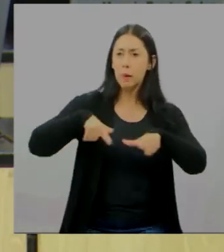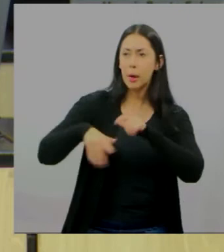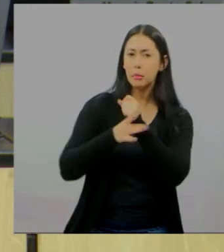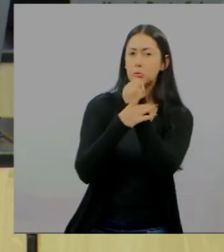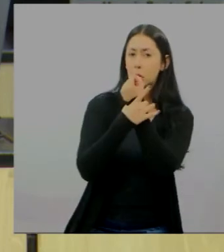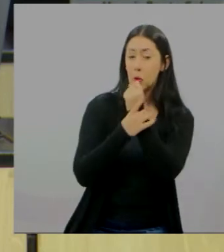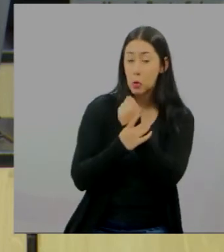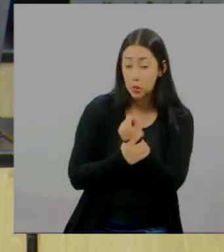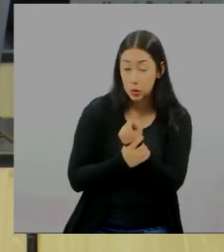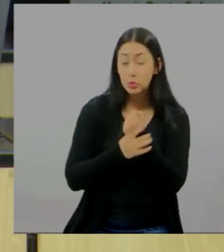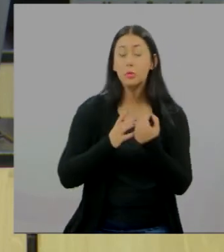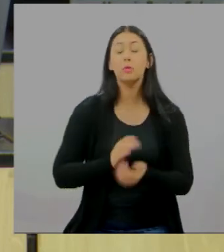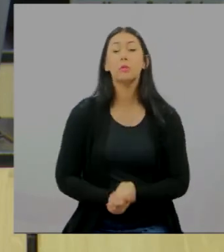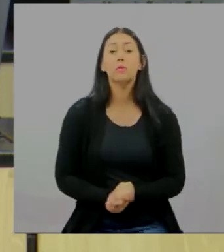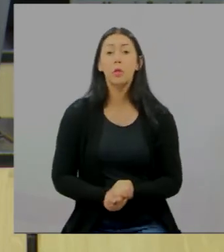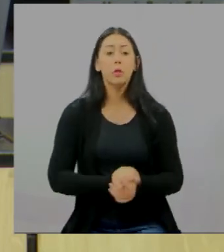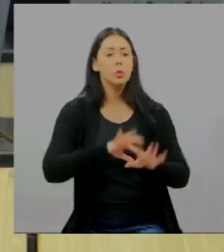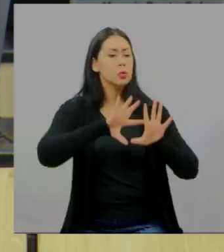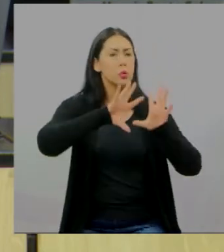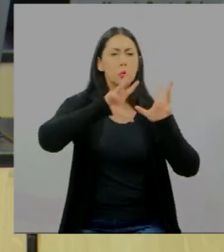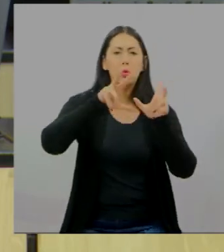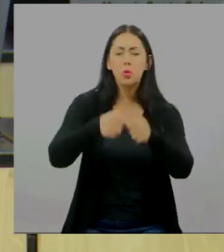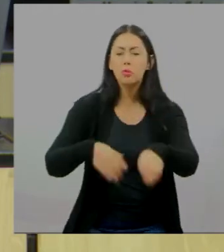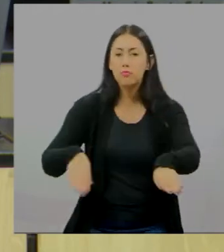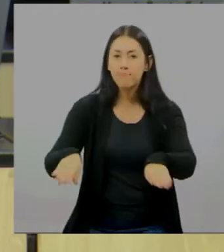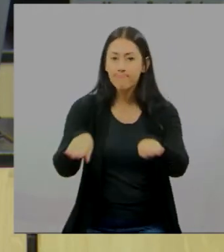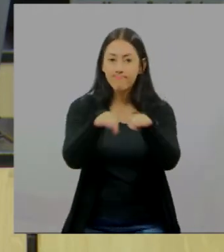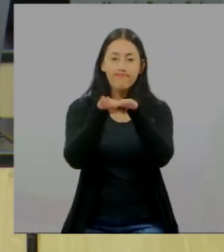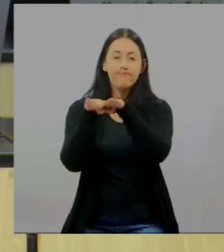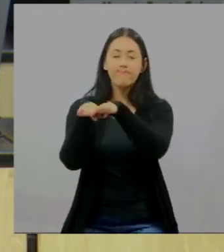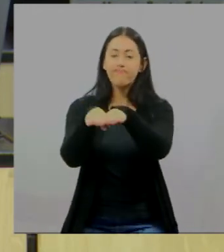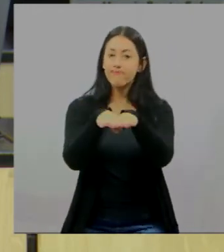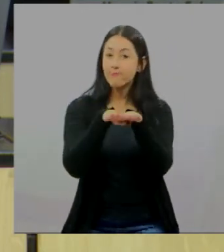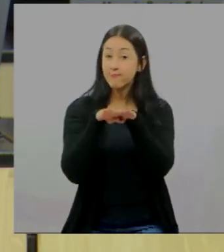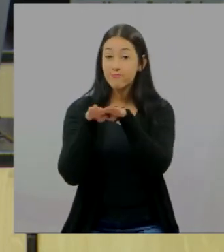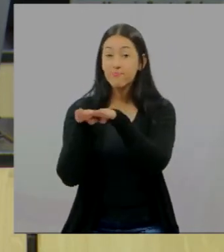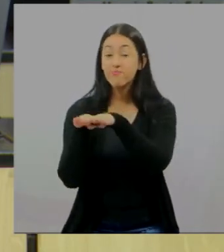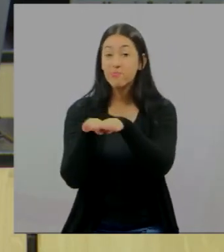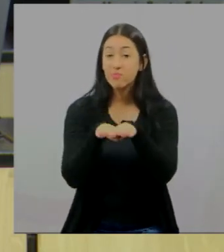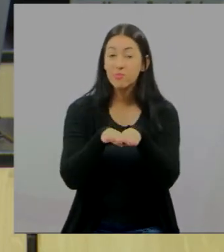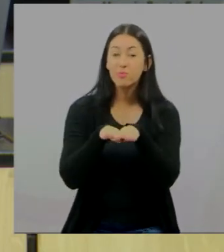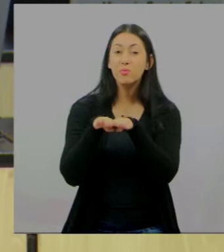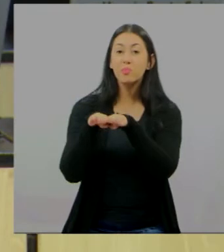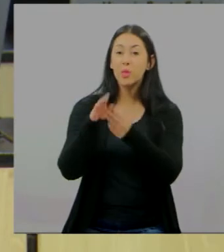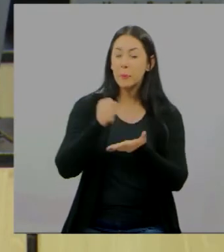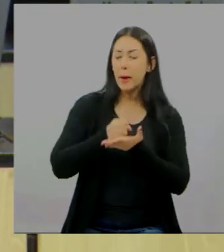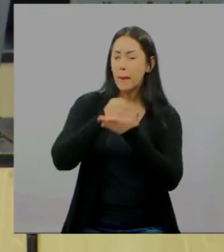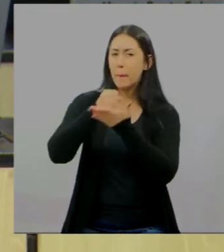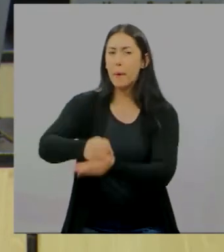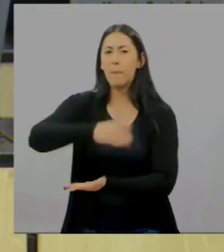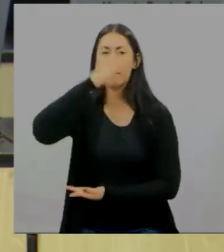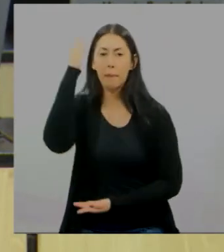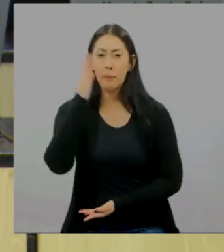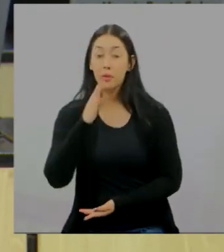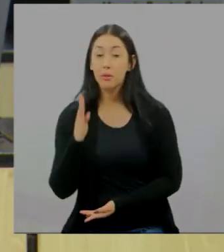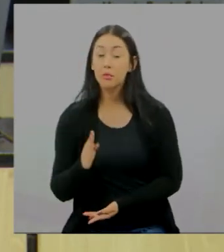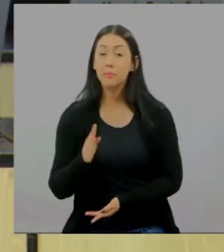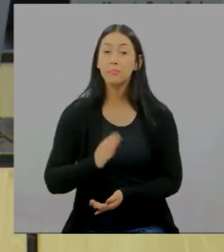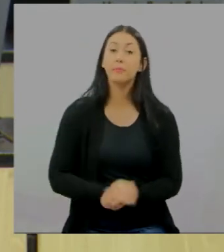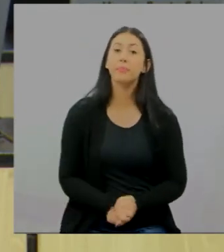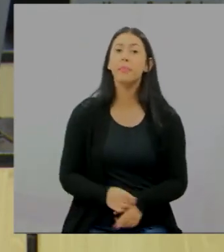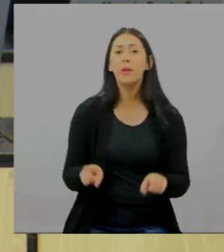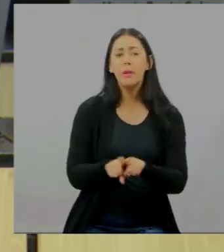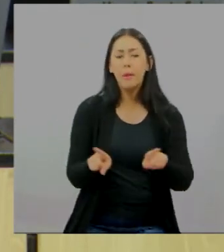formando estes, em igualdade de importância, o sustentáculo da sustentabilidade da sociedade brasileira. Considerando